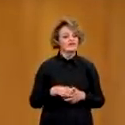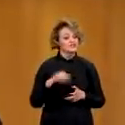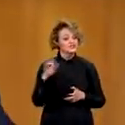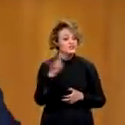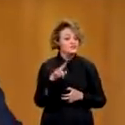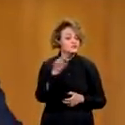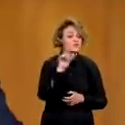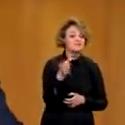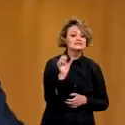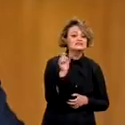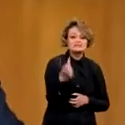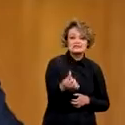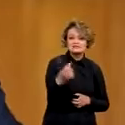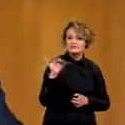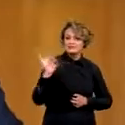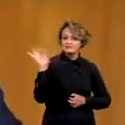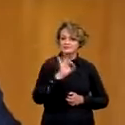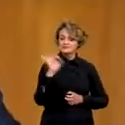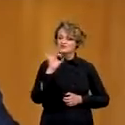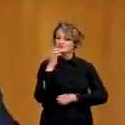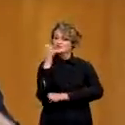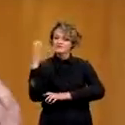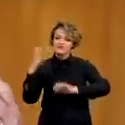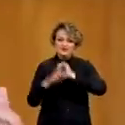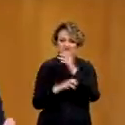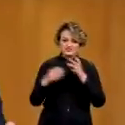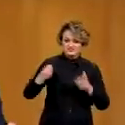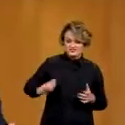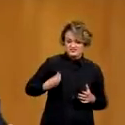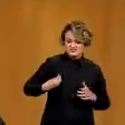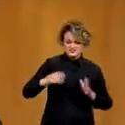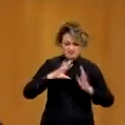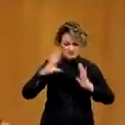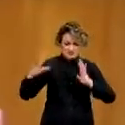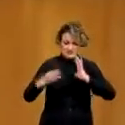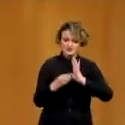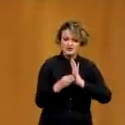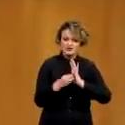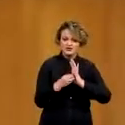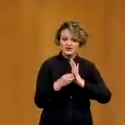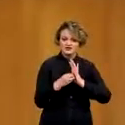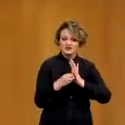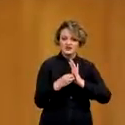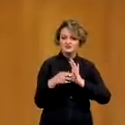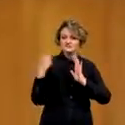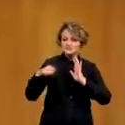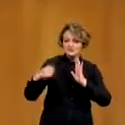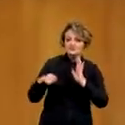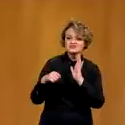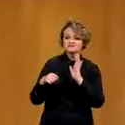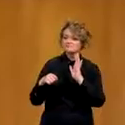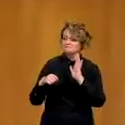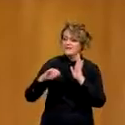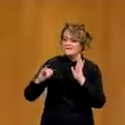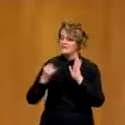os 60% de floresta que a gente tem na Amazônia. E a gente precisa, porque eu juntei, não sei se vocês